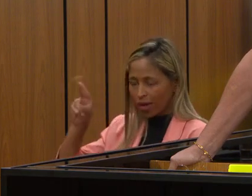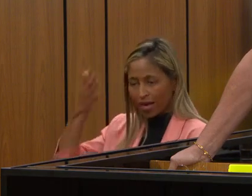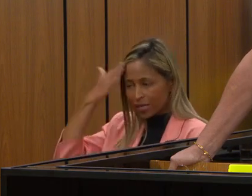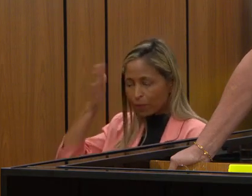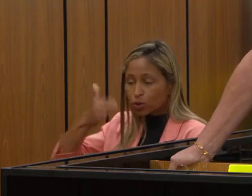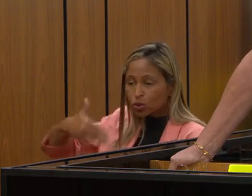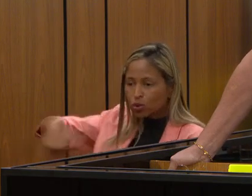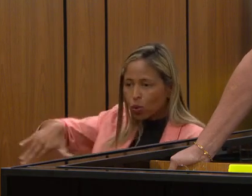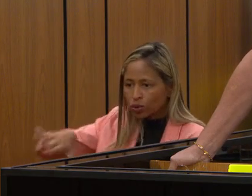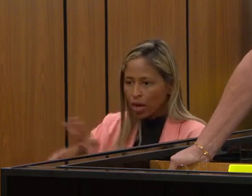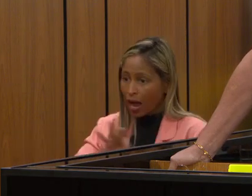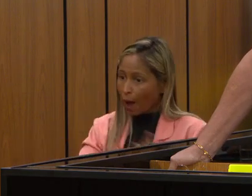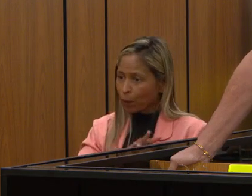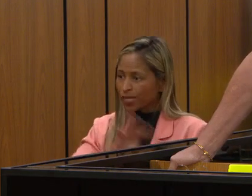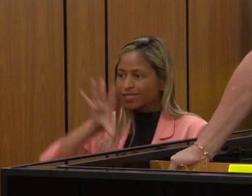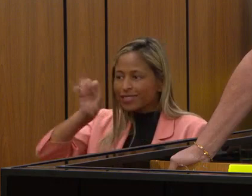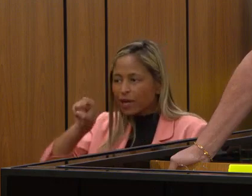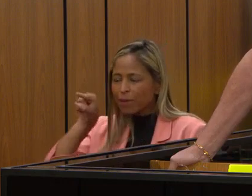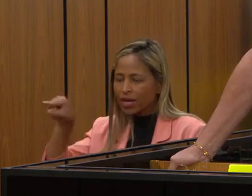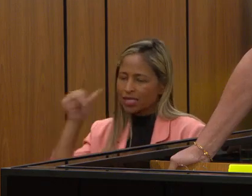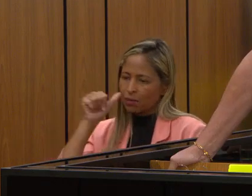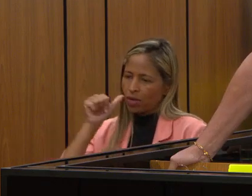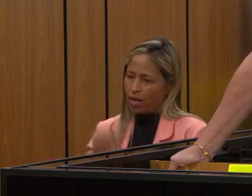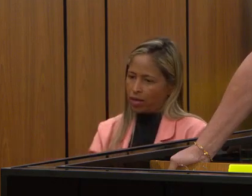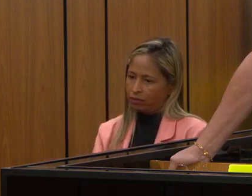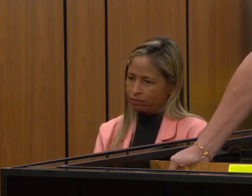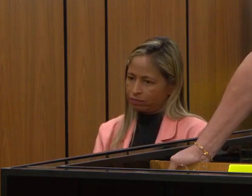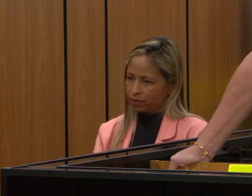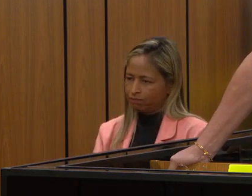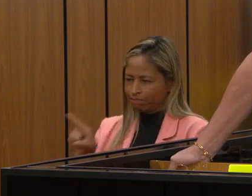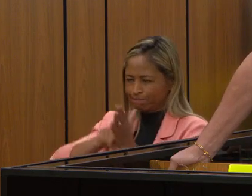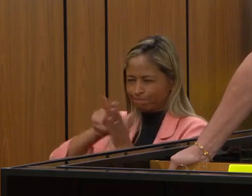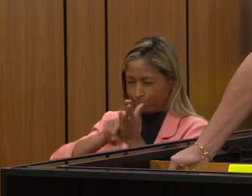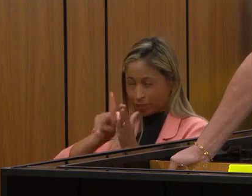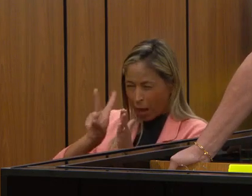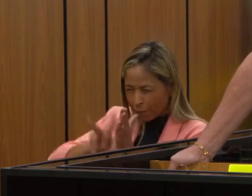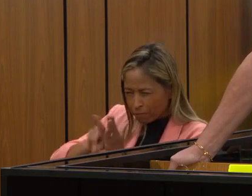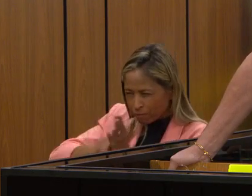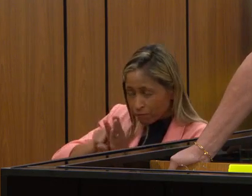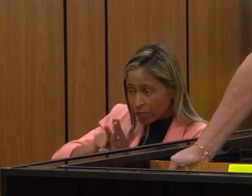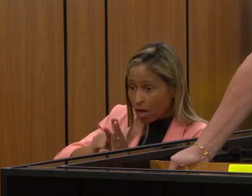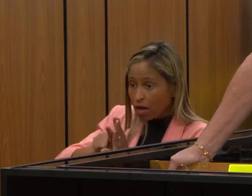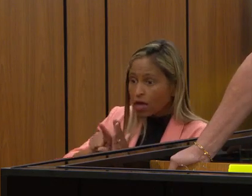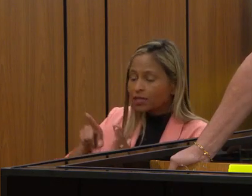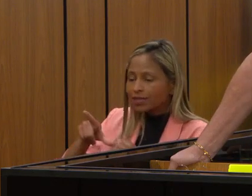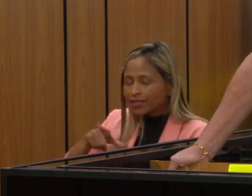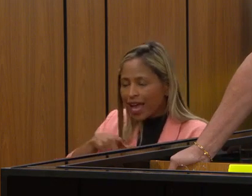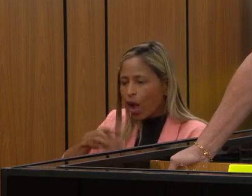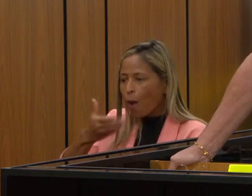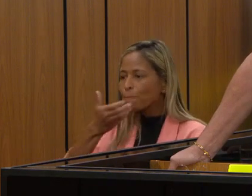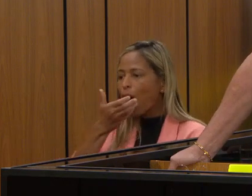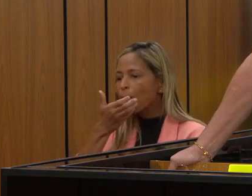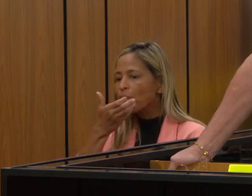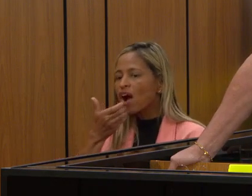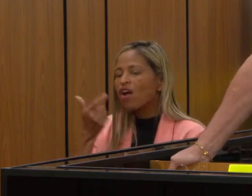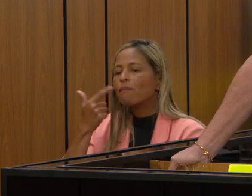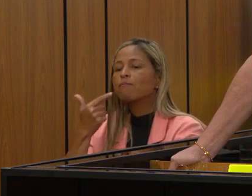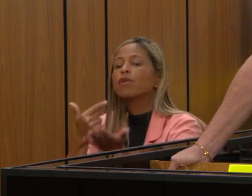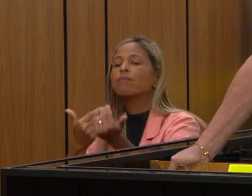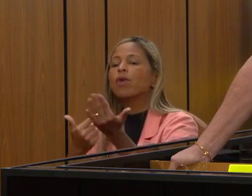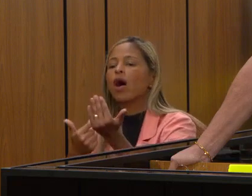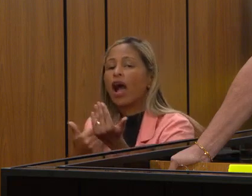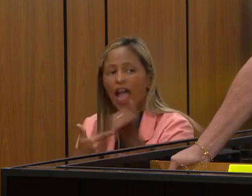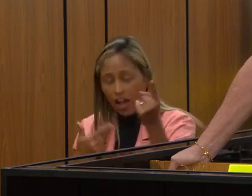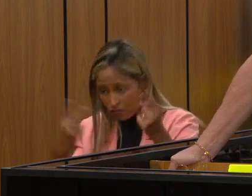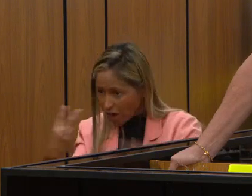a polícia tem que pegar ela tem que levar investigar sabe falar com ela eu tenho os áudios eu falo na cara dela eu queria que ela tivesse